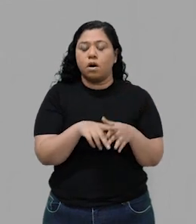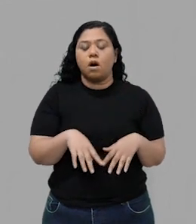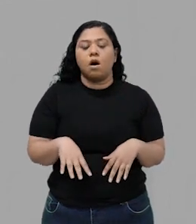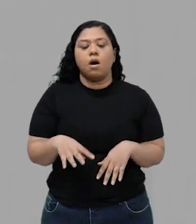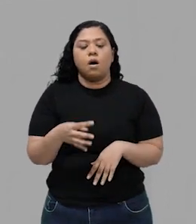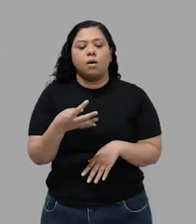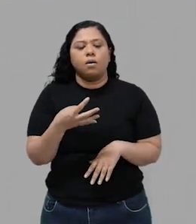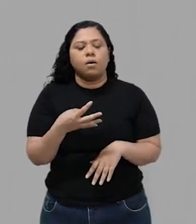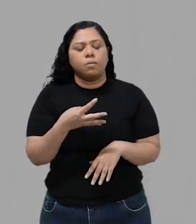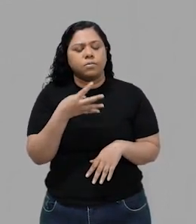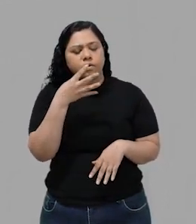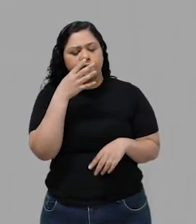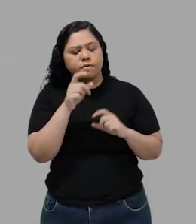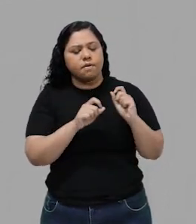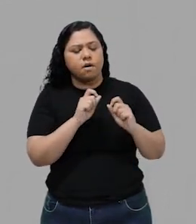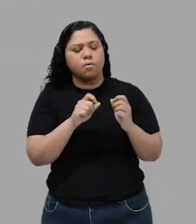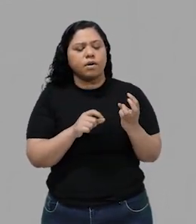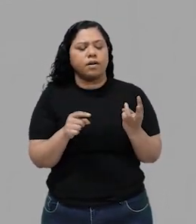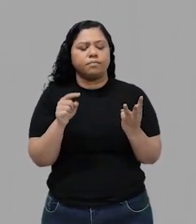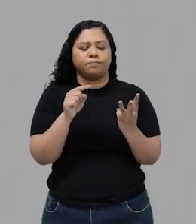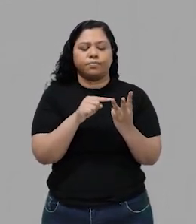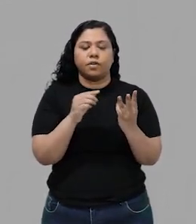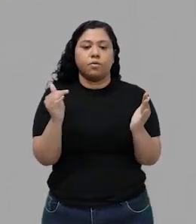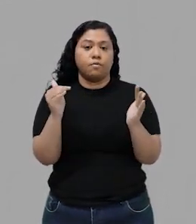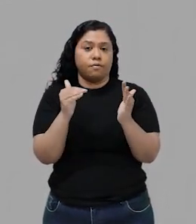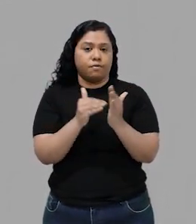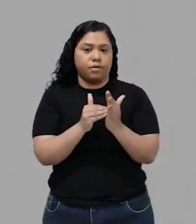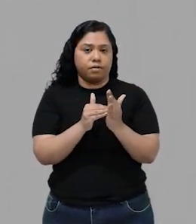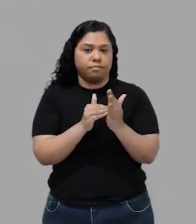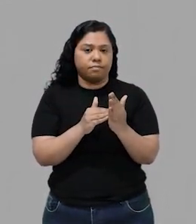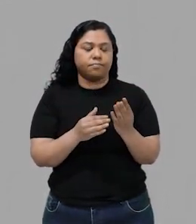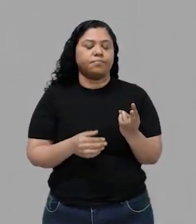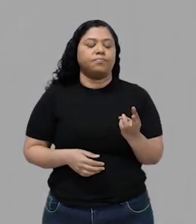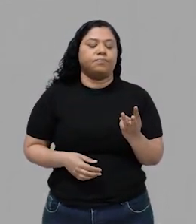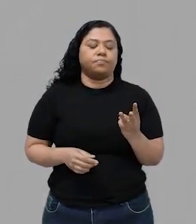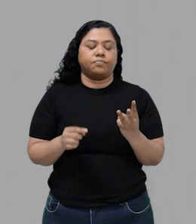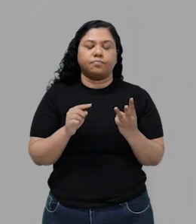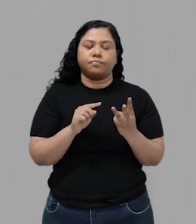terminação. Butano, terminou em O, é hidrocarboneto.